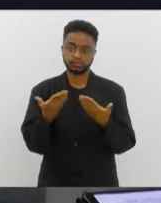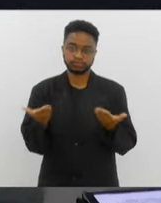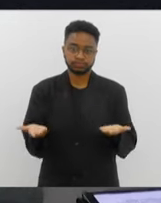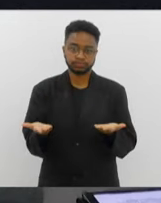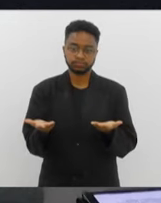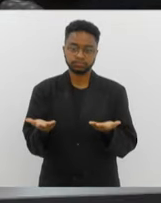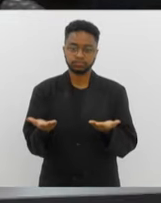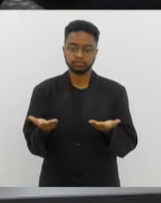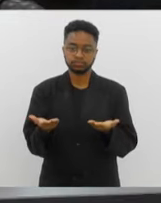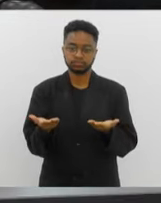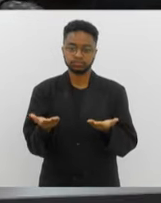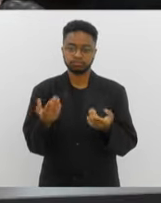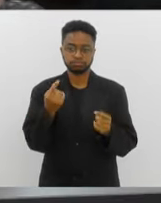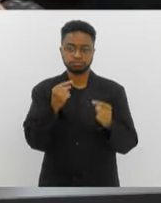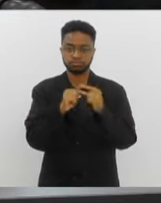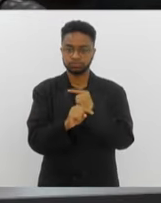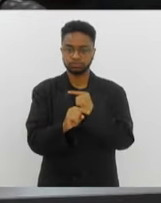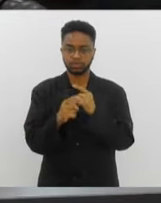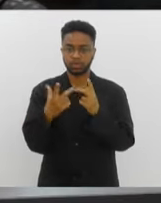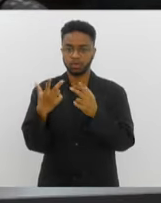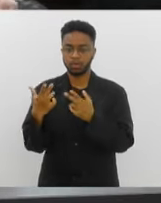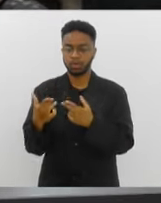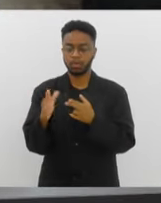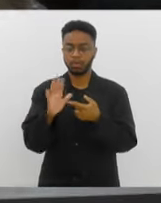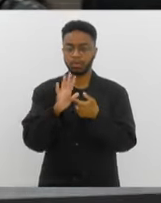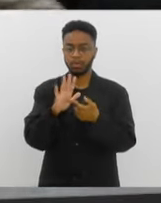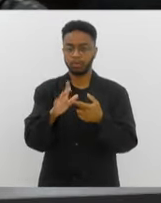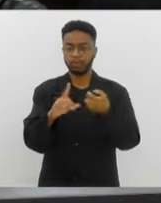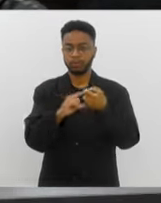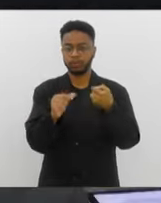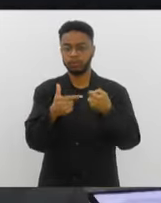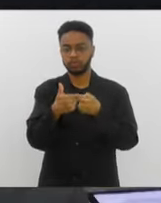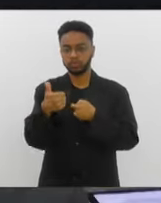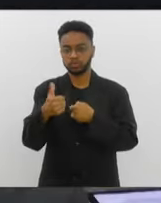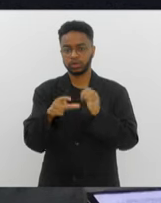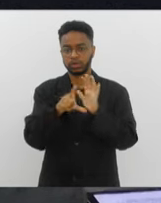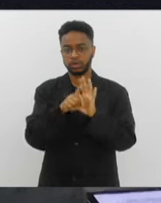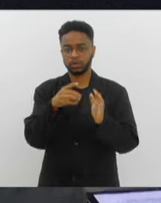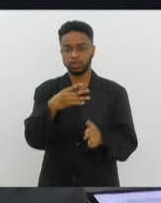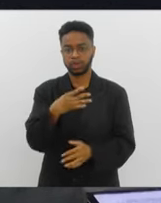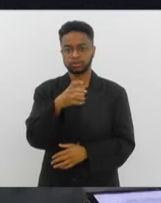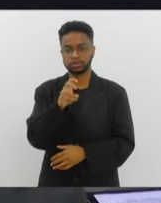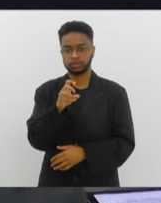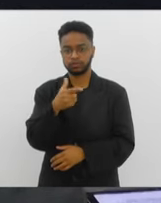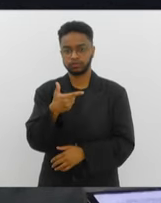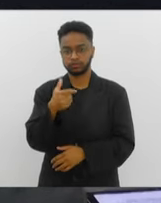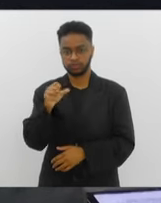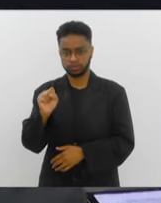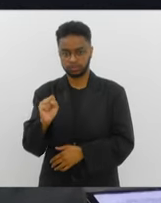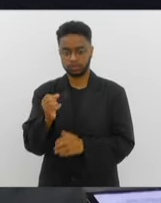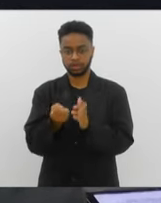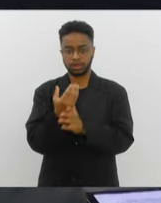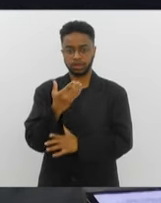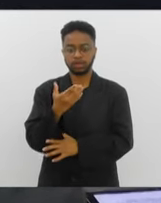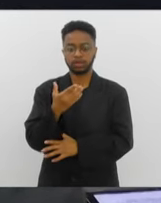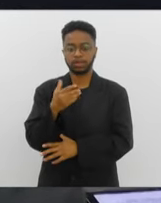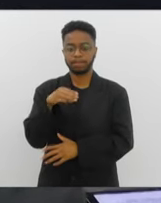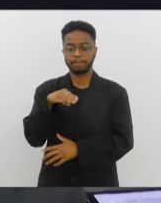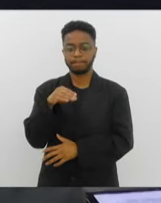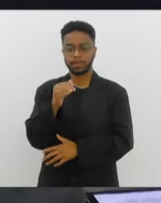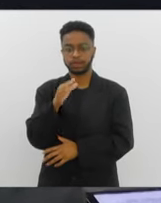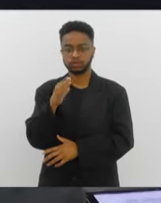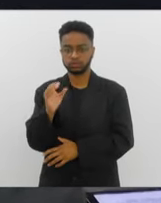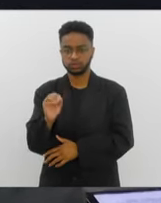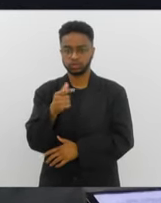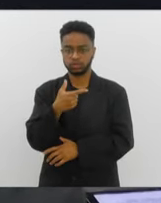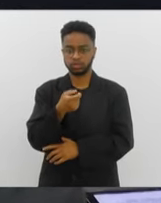vai de encontro com o que expressa o artigo 21 da Lei 4528, de 28 de março de 2005. Que trata exatamente